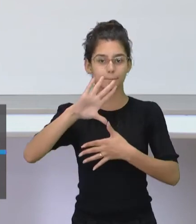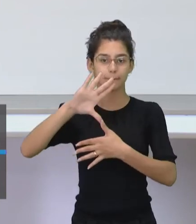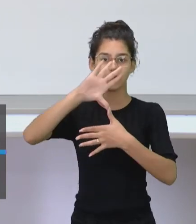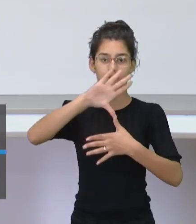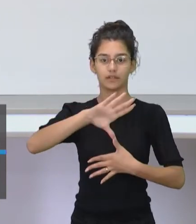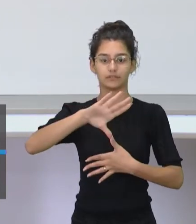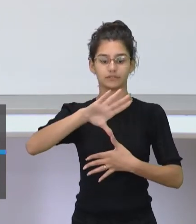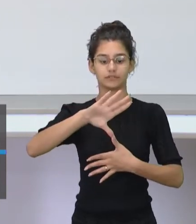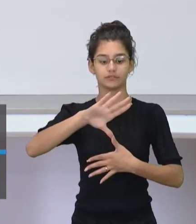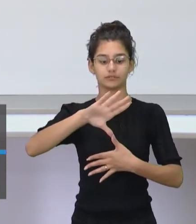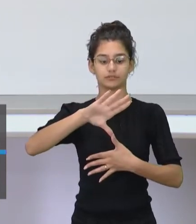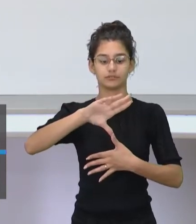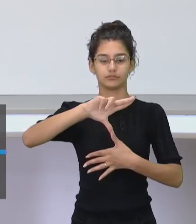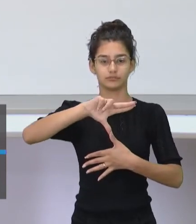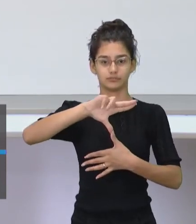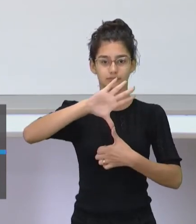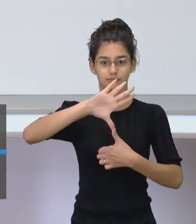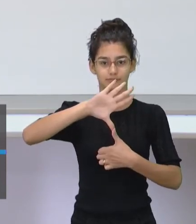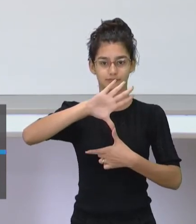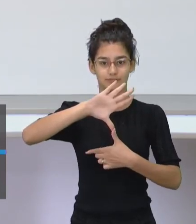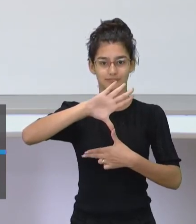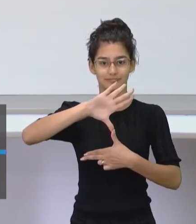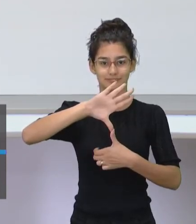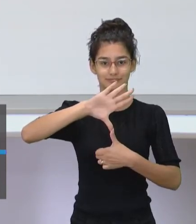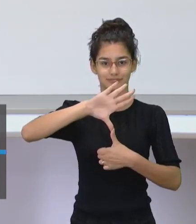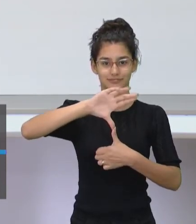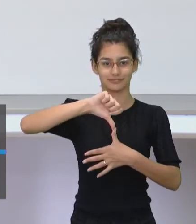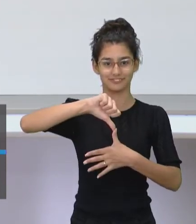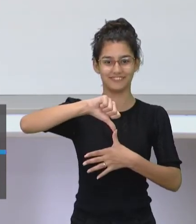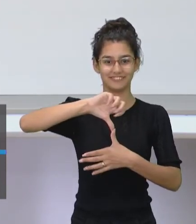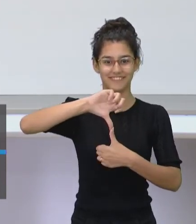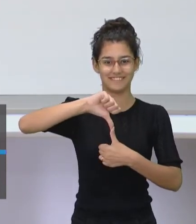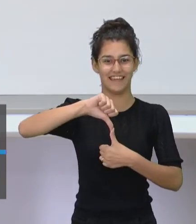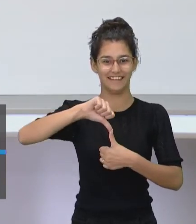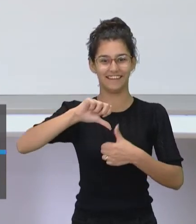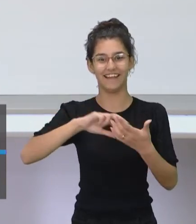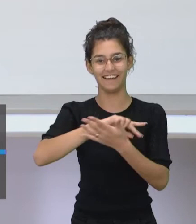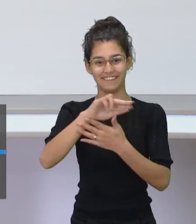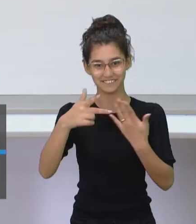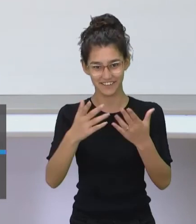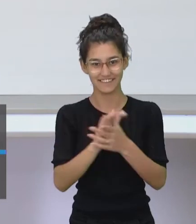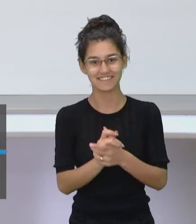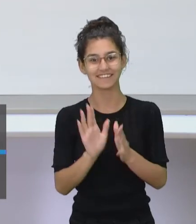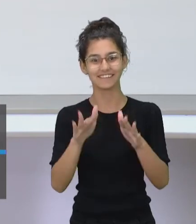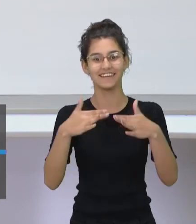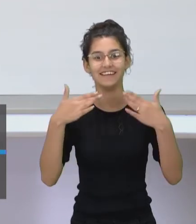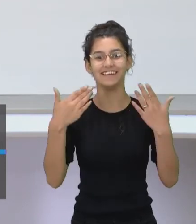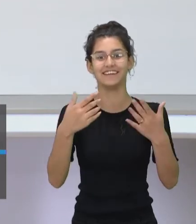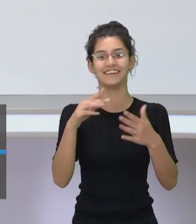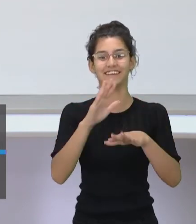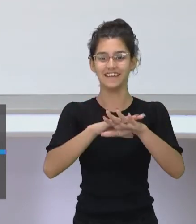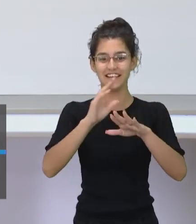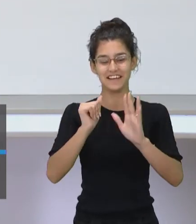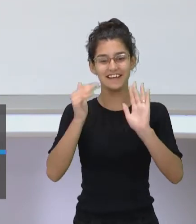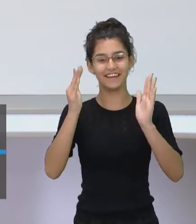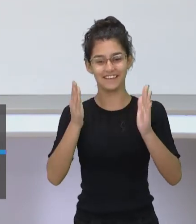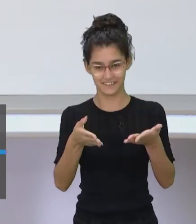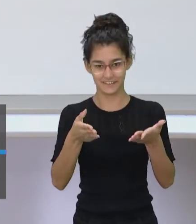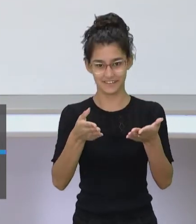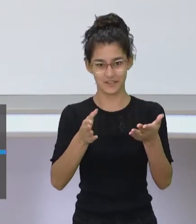Norte, América Central e América do Sul já estavam aqui. É eles que chegaram, né? Então, vamos chamar esse evento